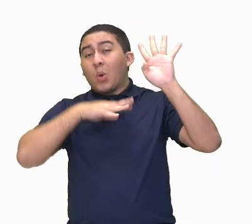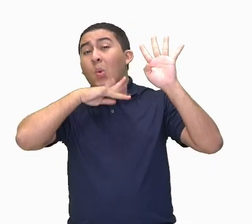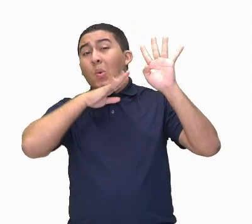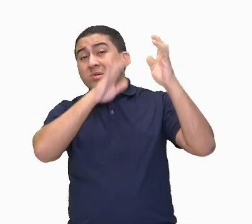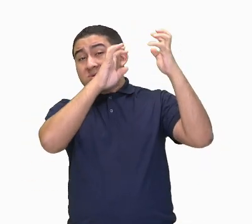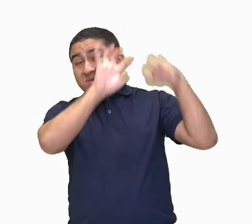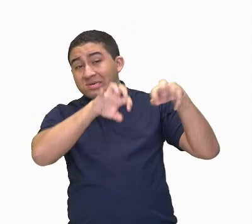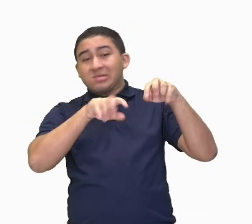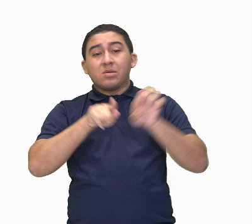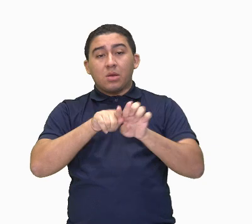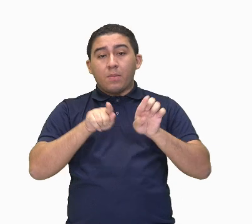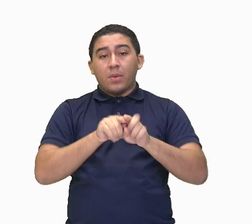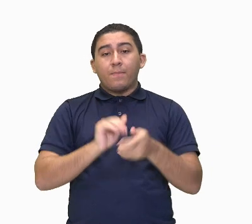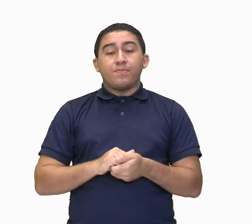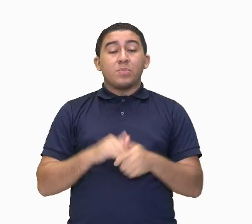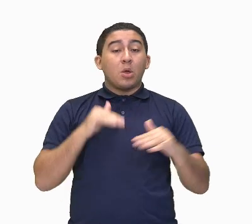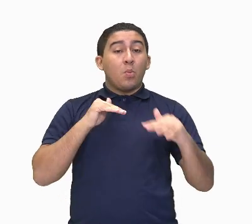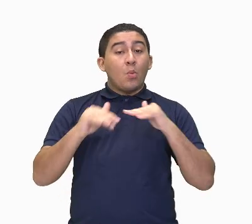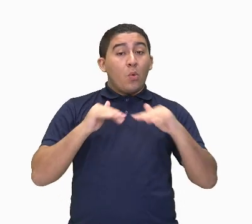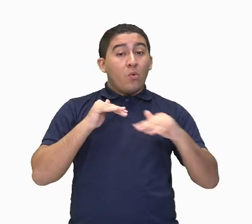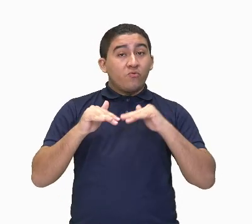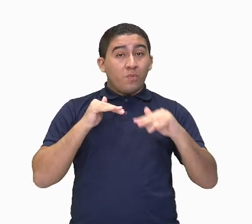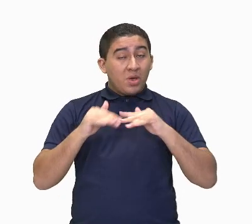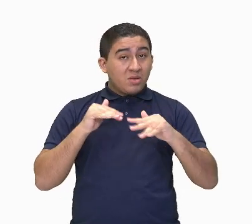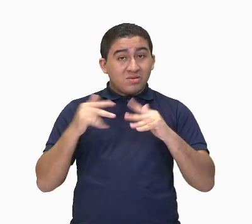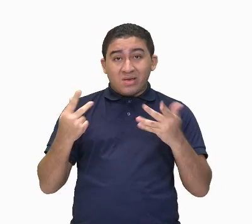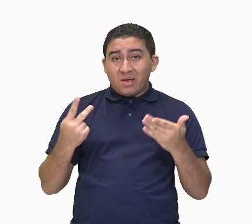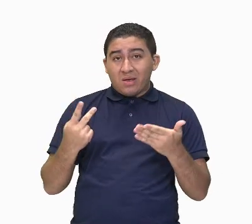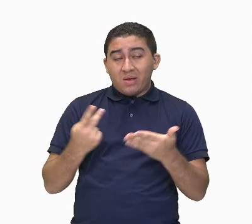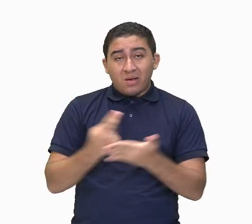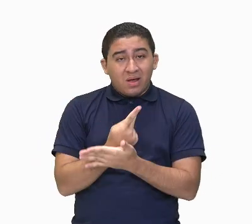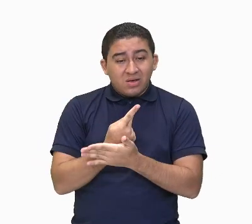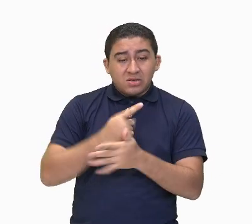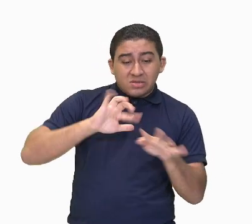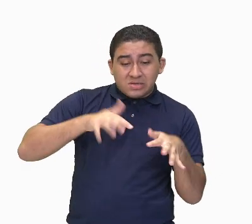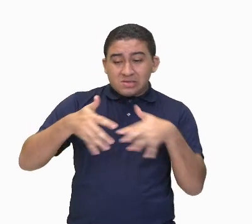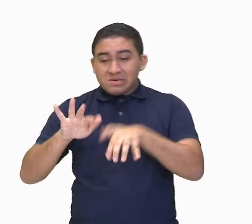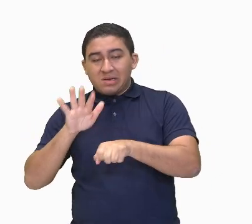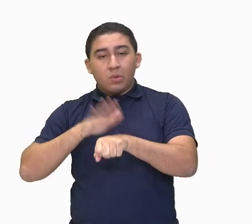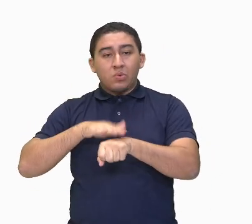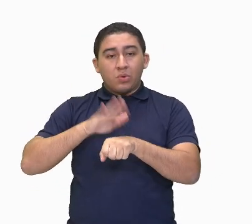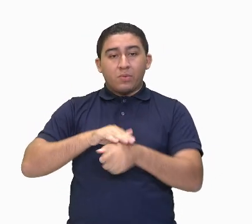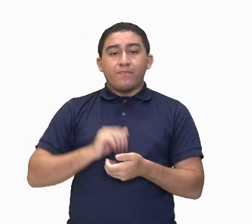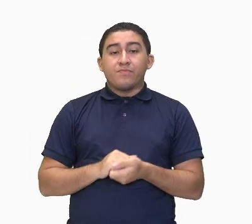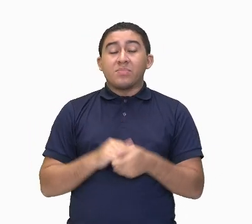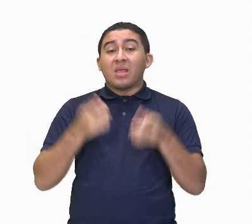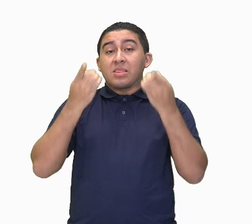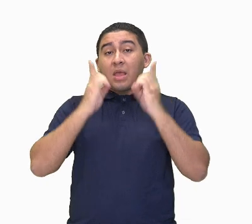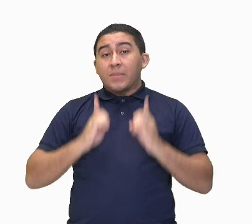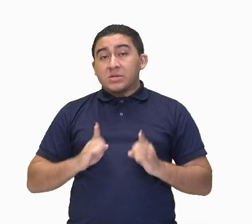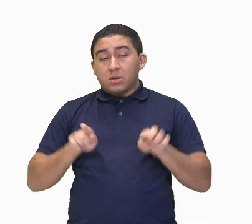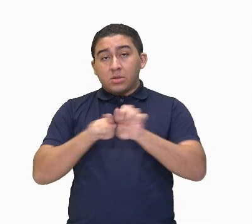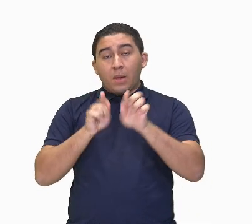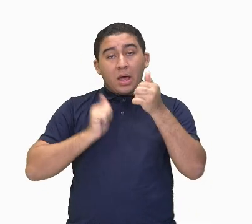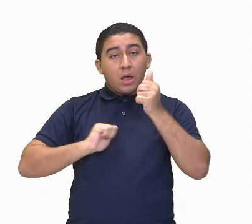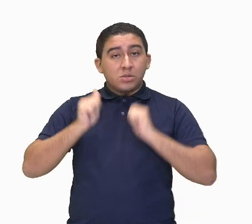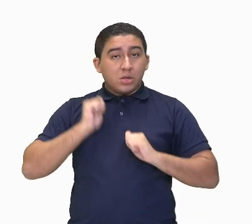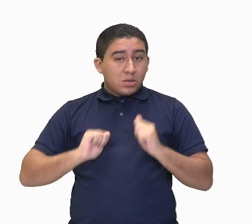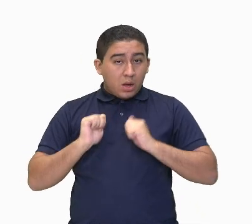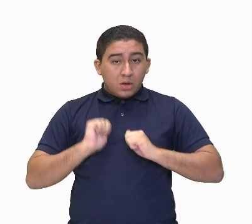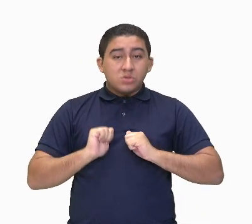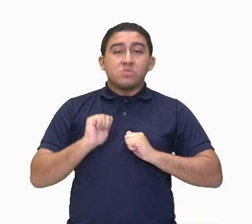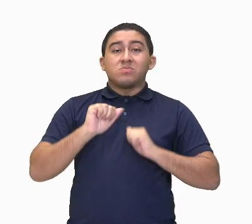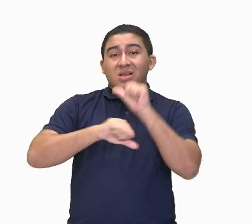e movimentos involuntários ao dormir. Depressão e ansiedade, mudanças químicas no cérebro afetam